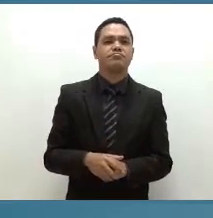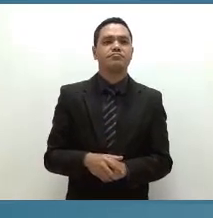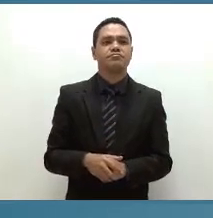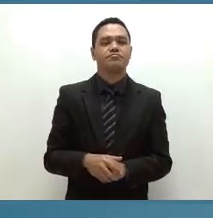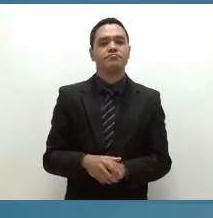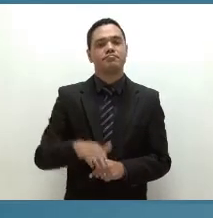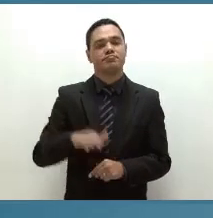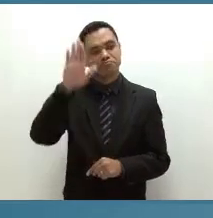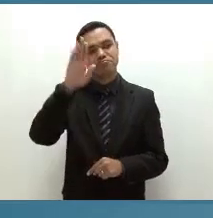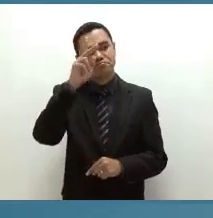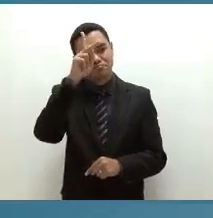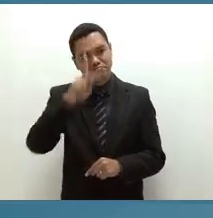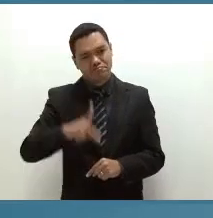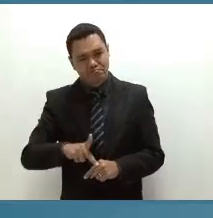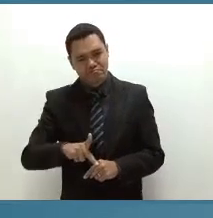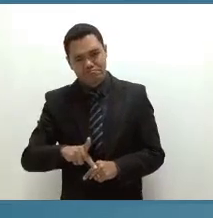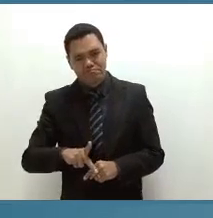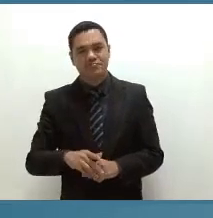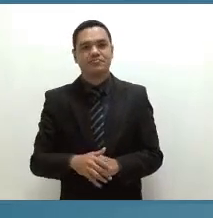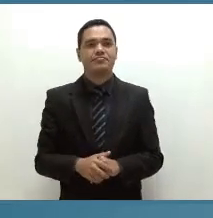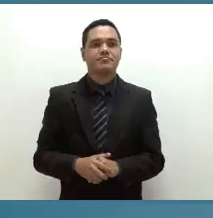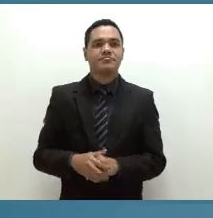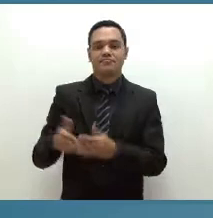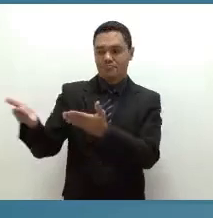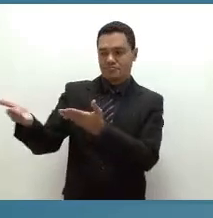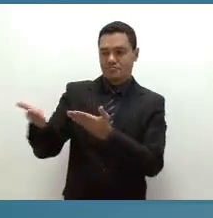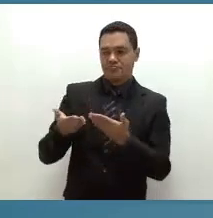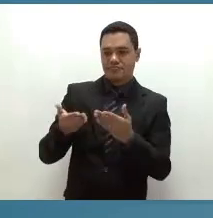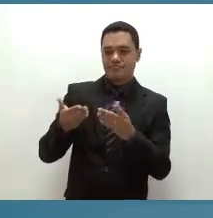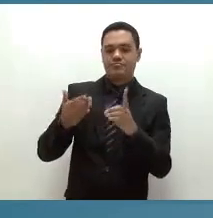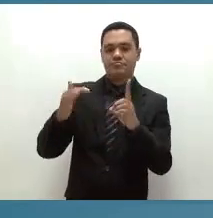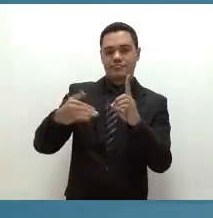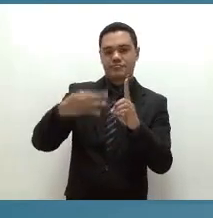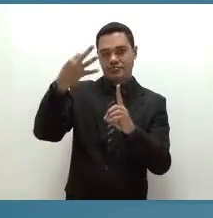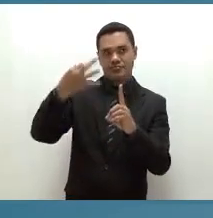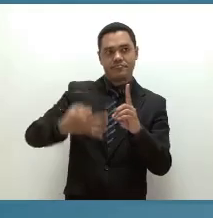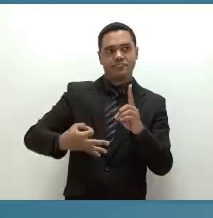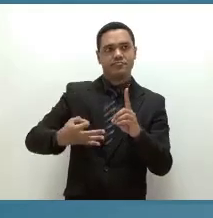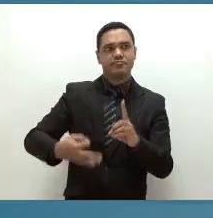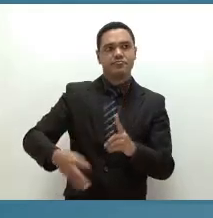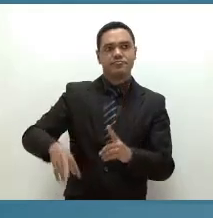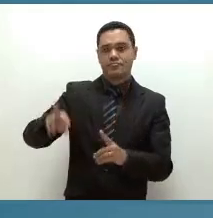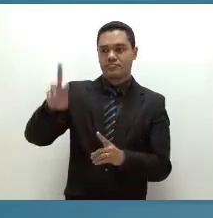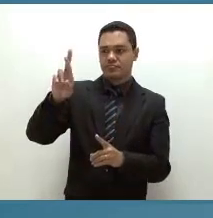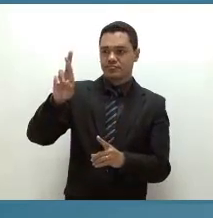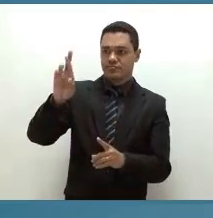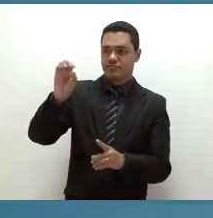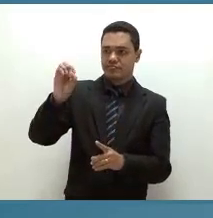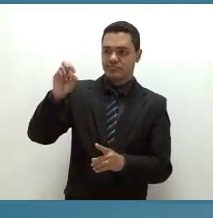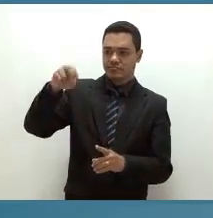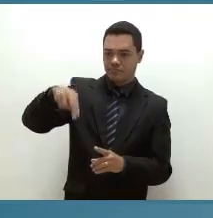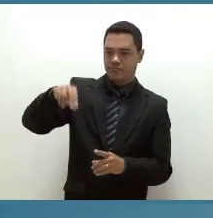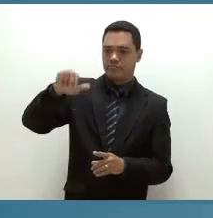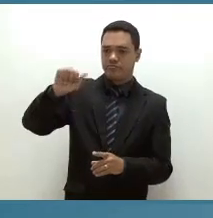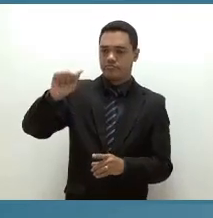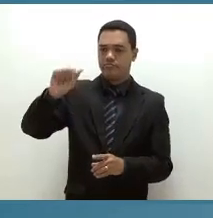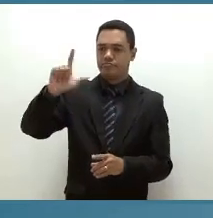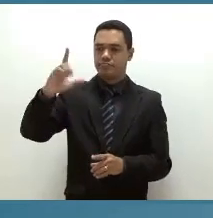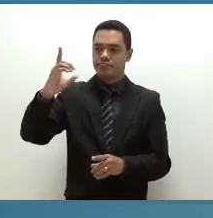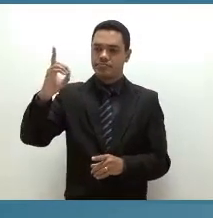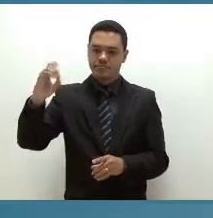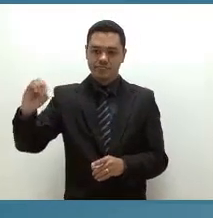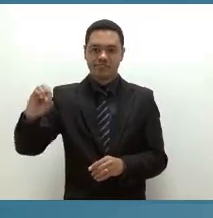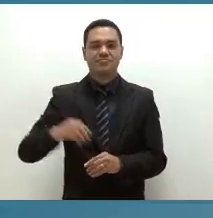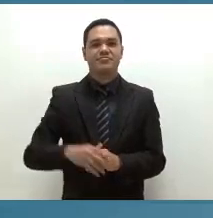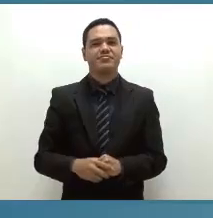Desembargadora presidente, você da palavra? Ou não, desembargador? Não, acho que não é objeção nenhuma, pelo contrário,